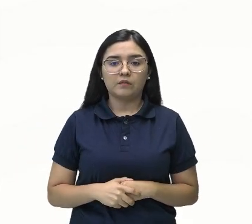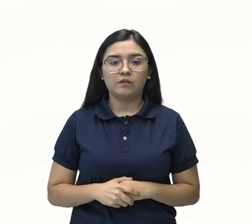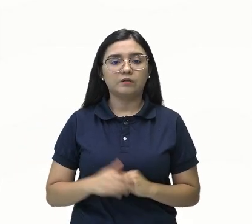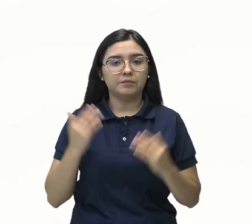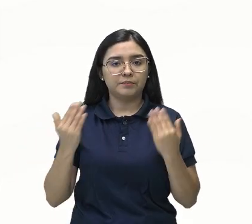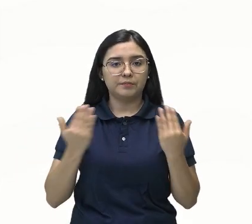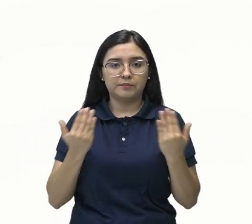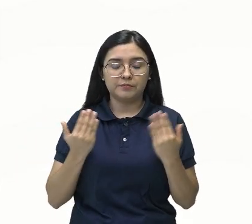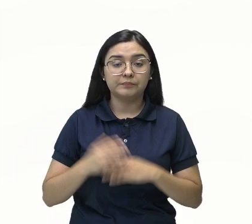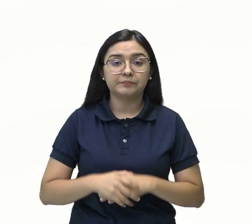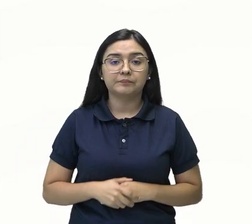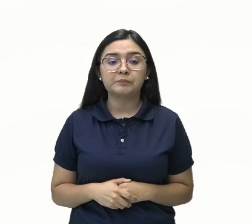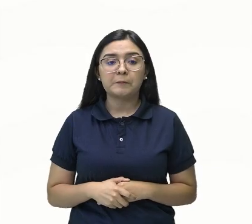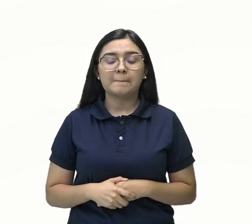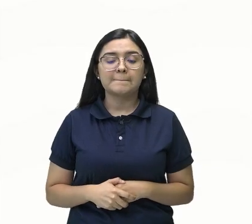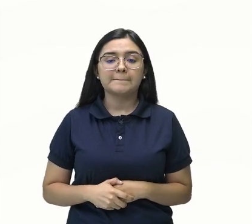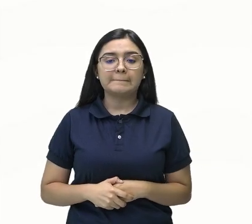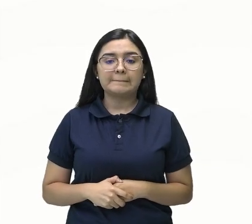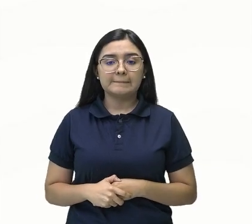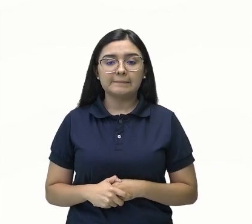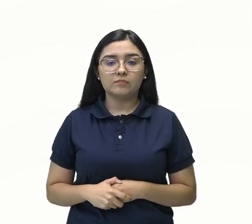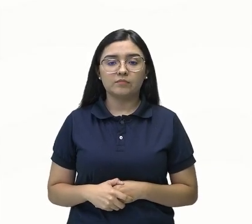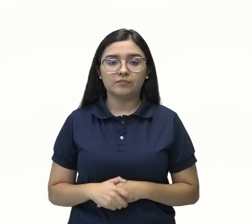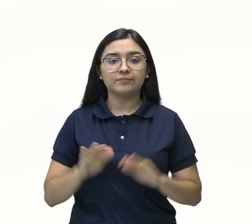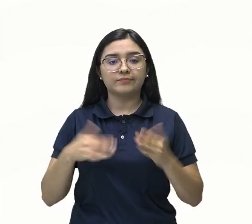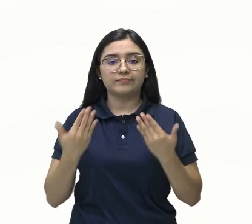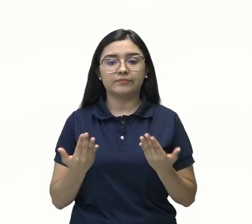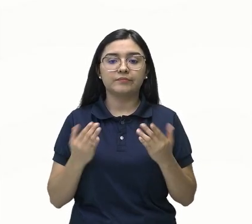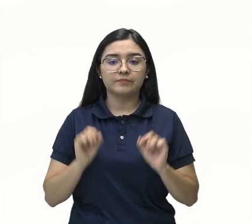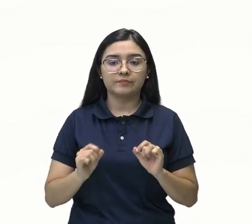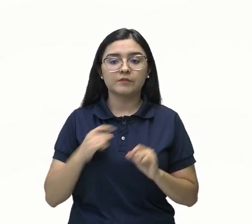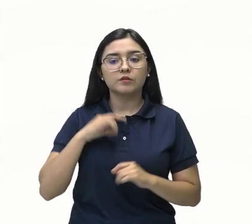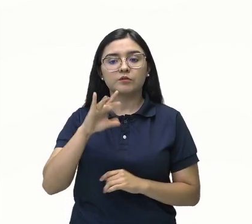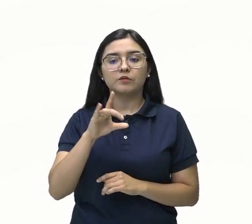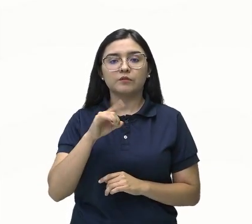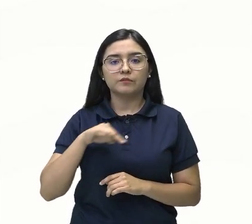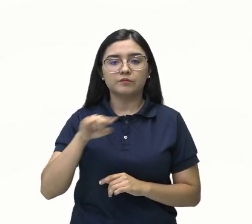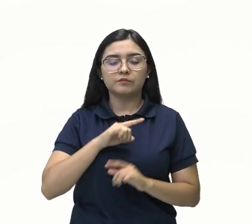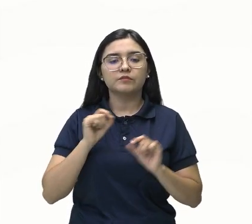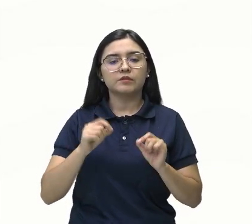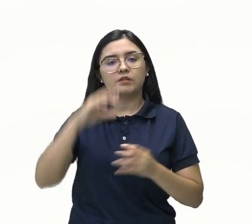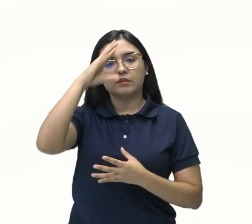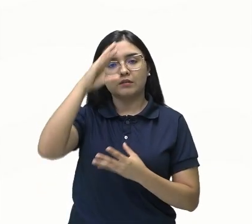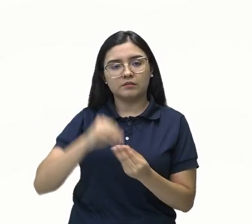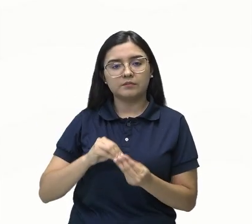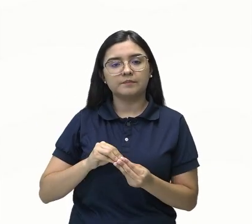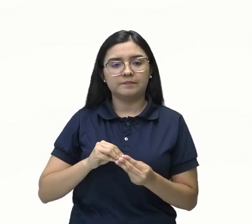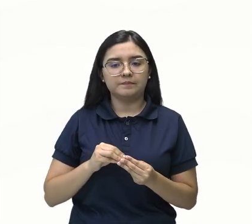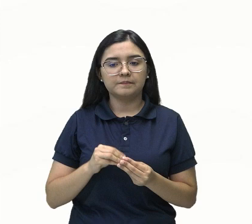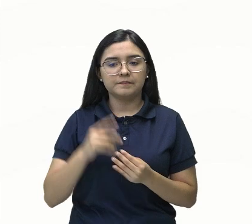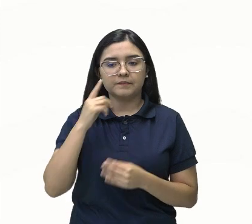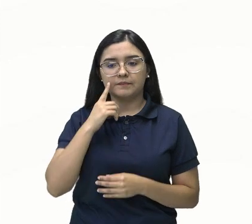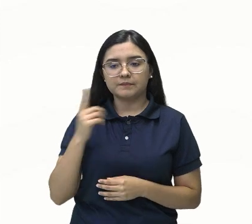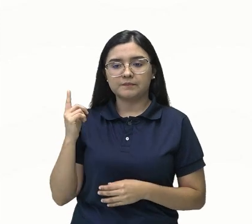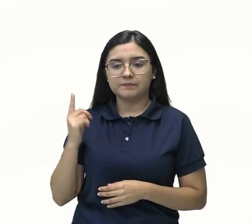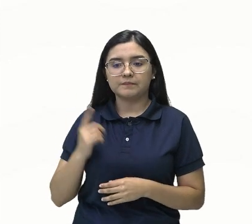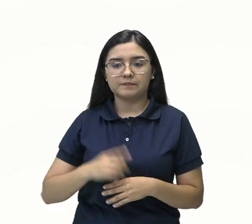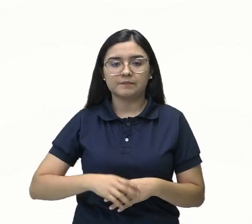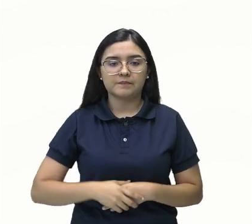mesma proporção. Tá? Então, basta você entender exatamente